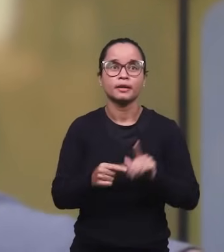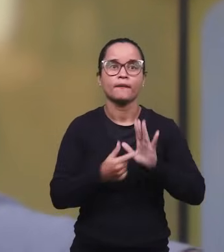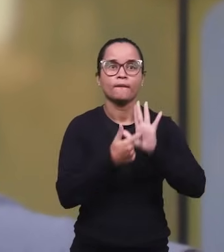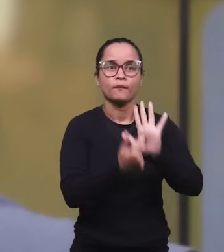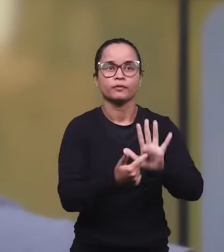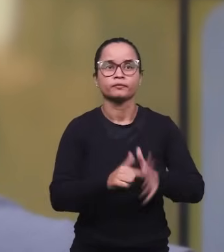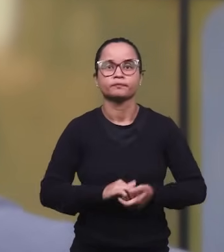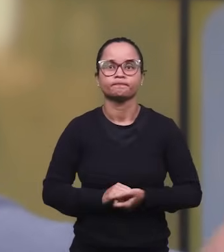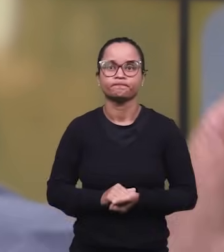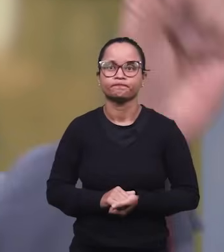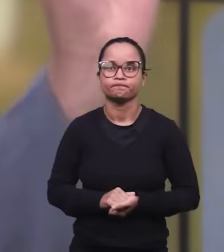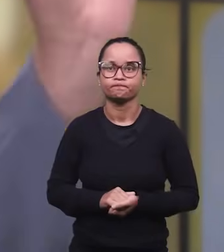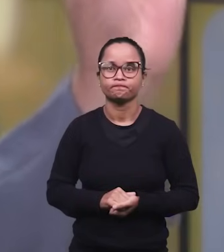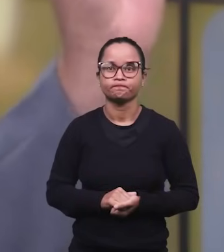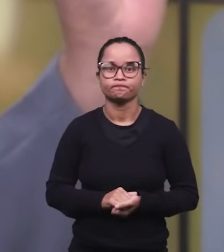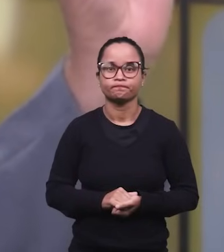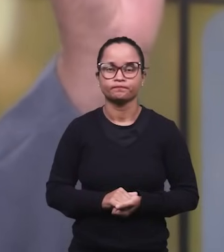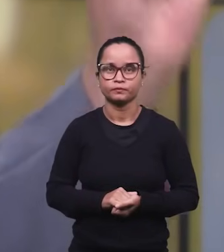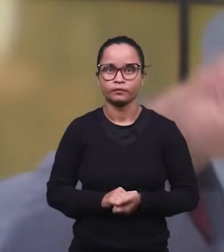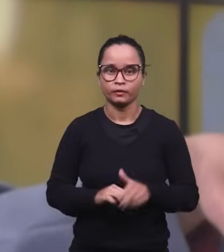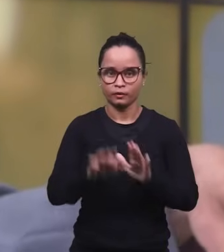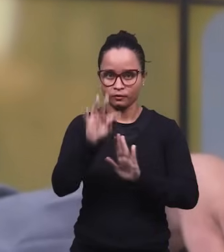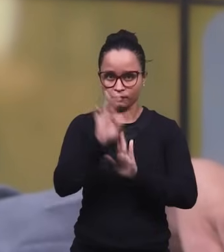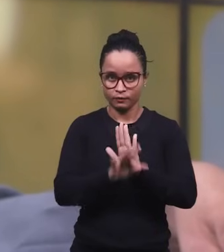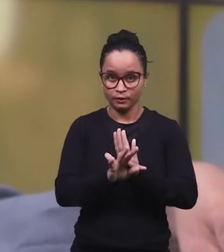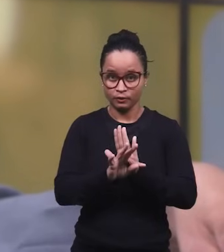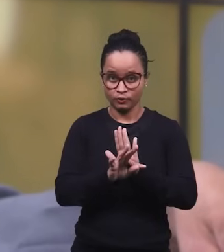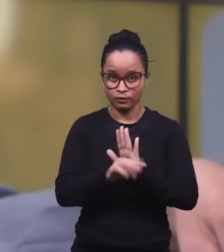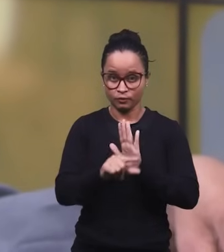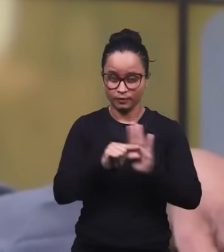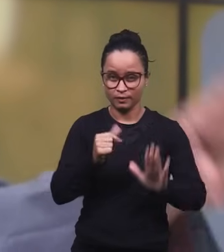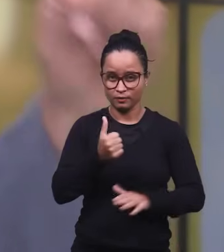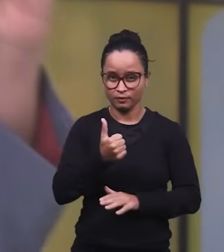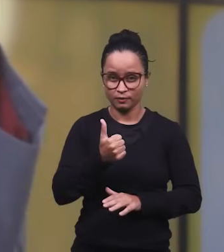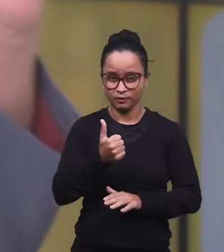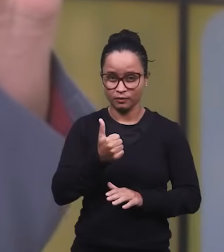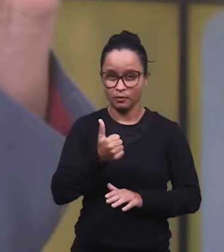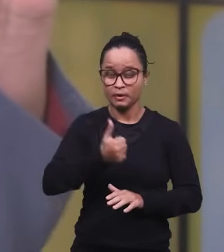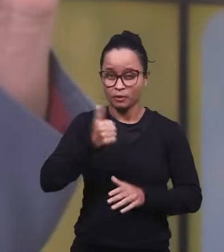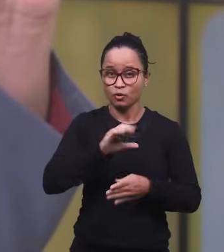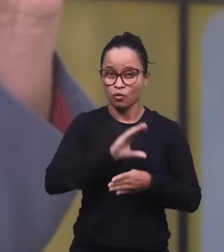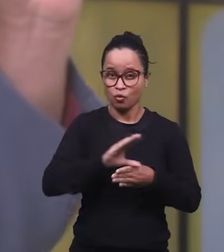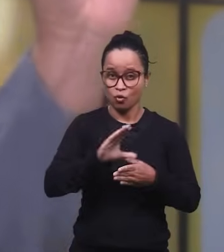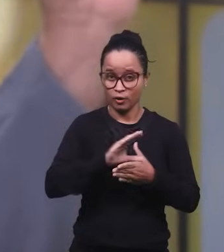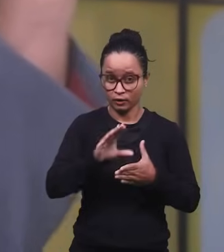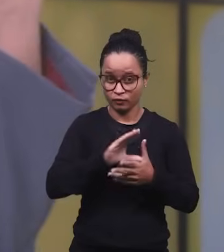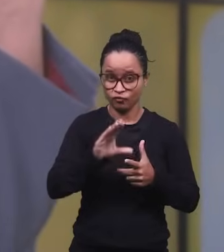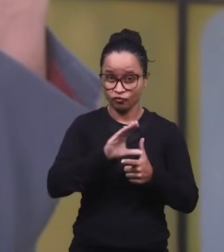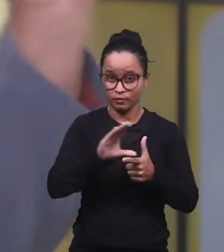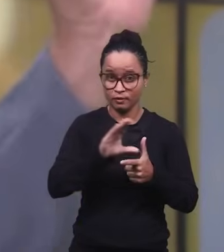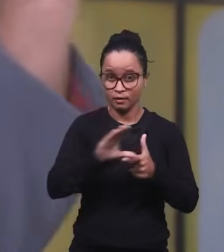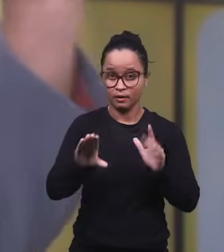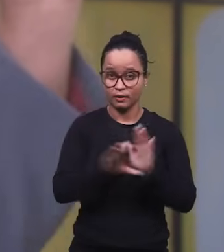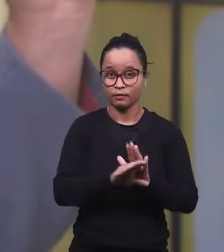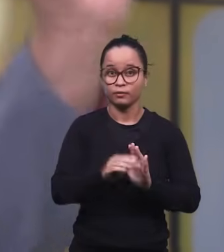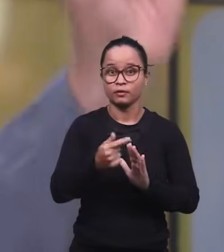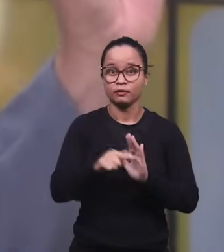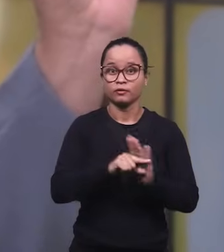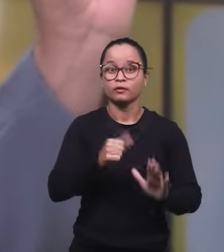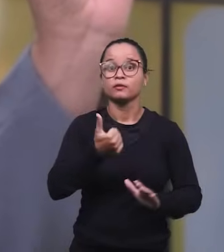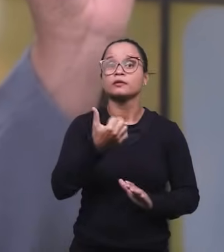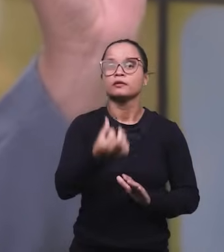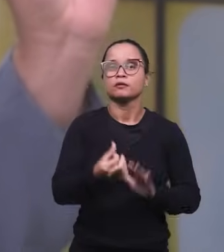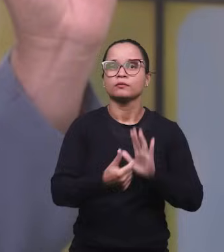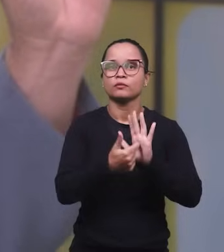diz o seguinte, lá no versículo 16, primeira carta aos Coríntios, capítulo 7,